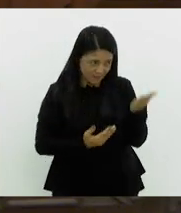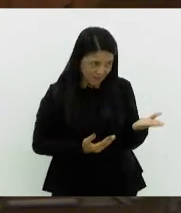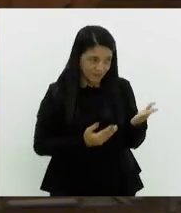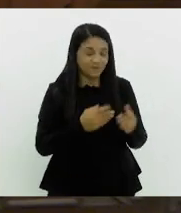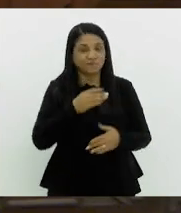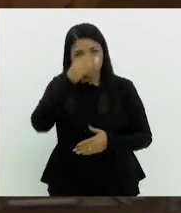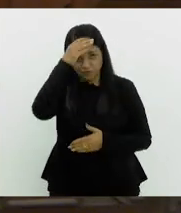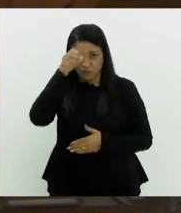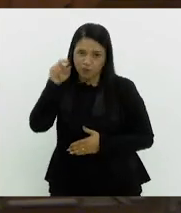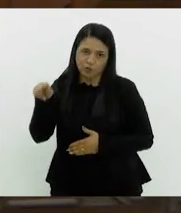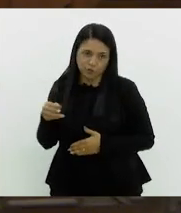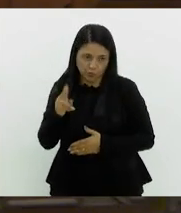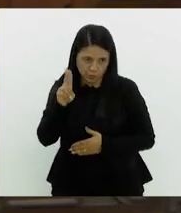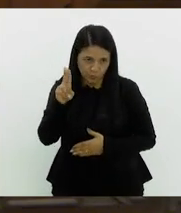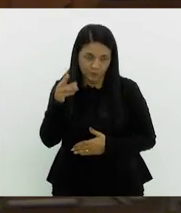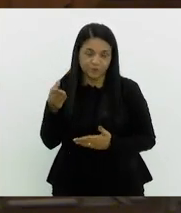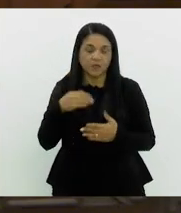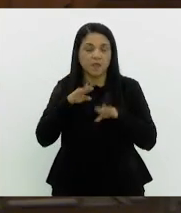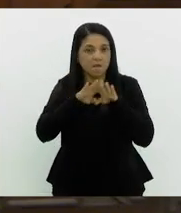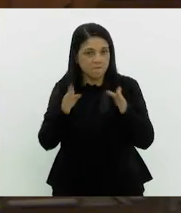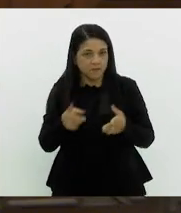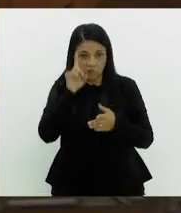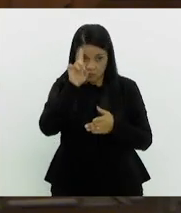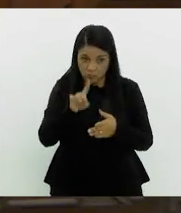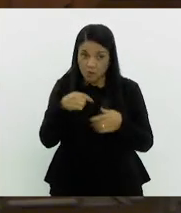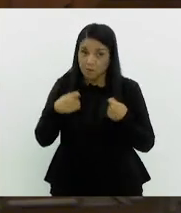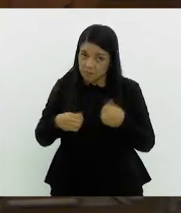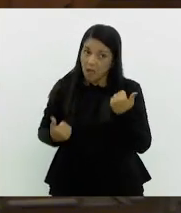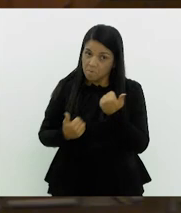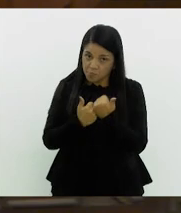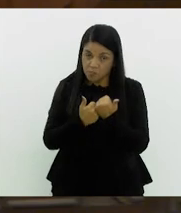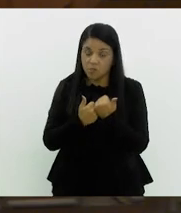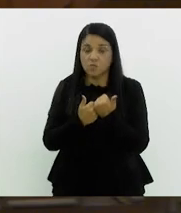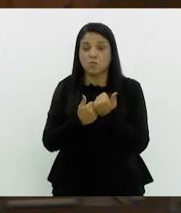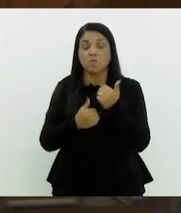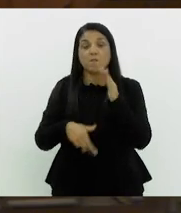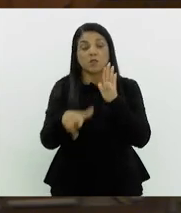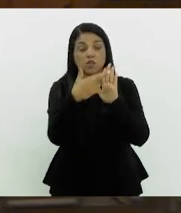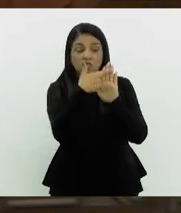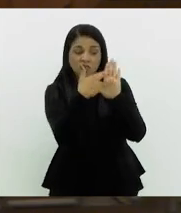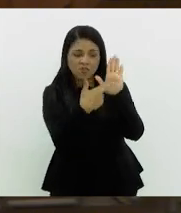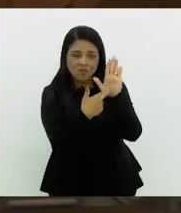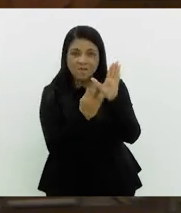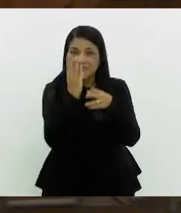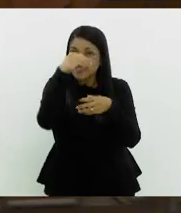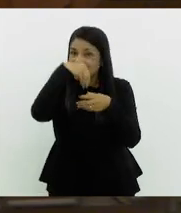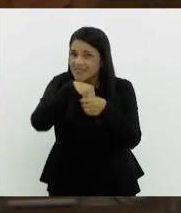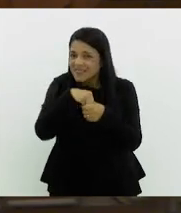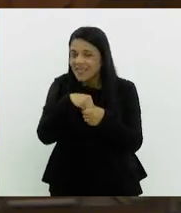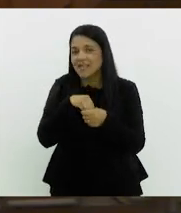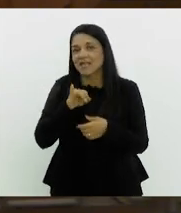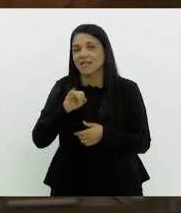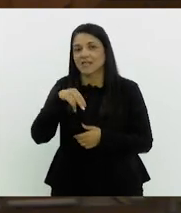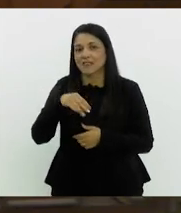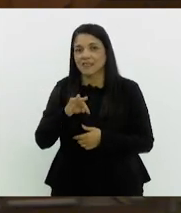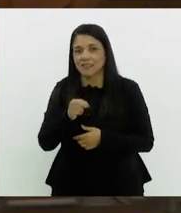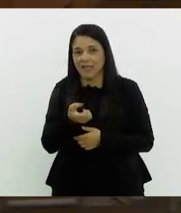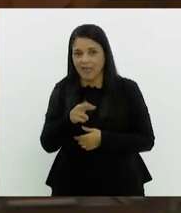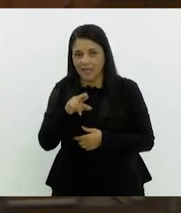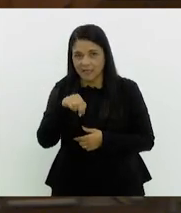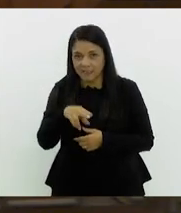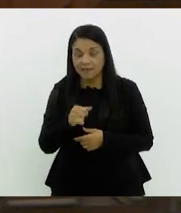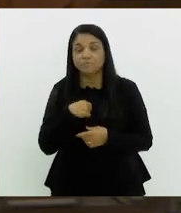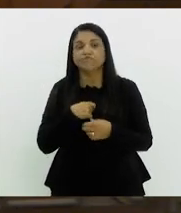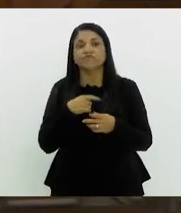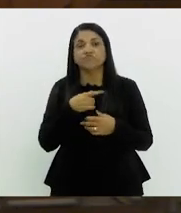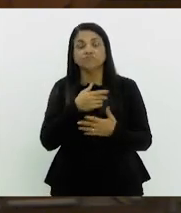que a gente apresente uma norma, um ato interno, que torne claro para todos os 70